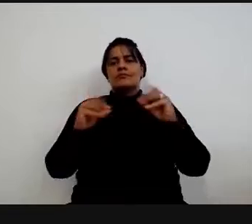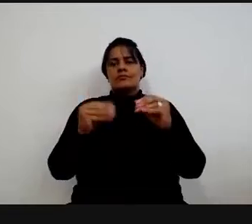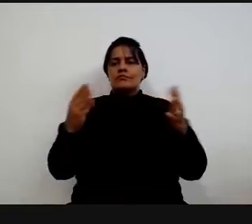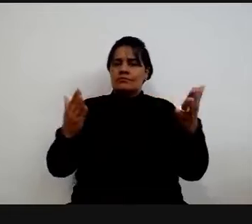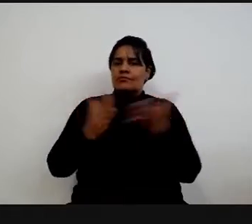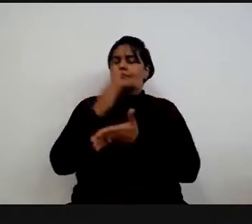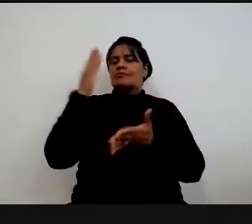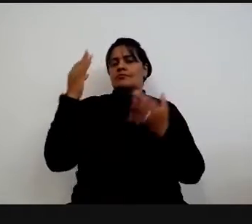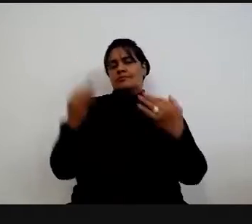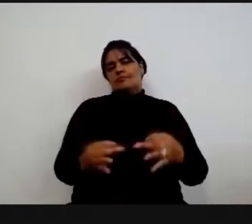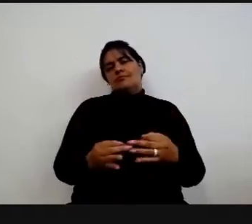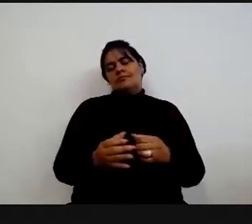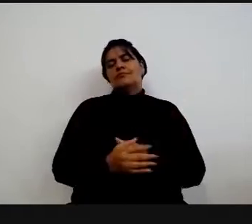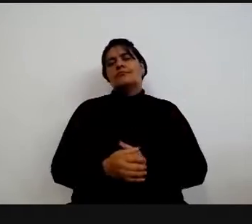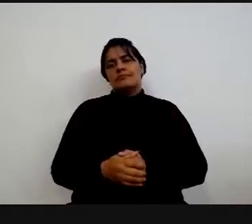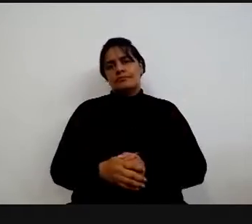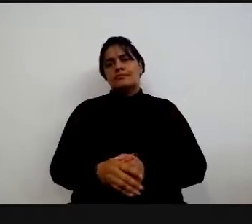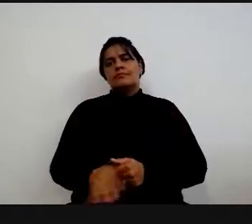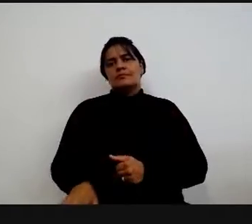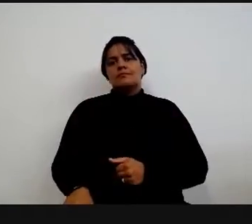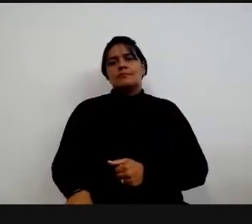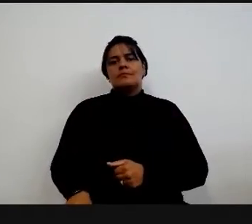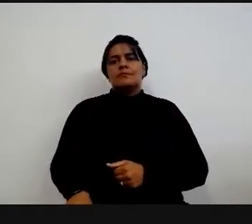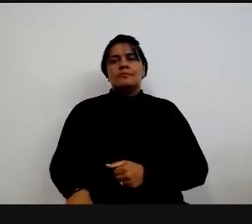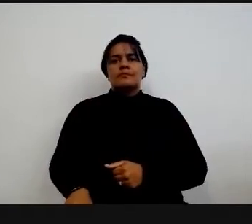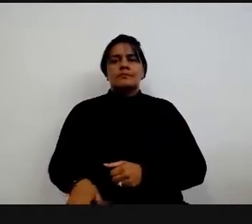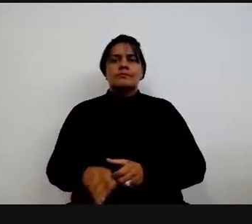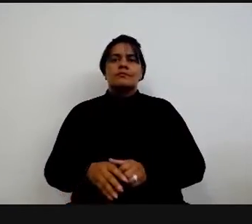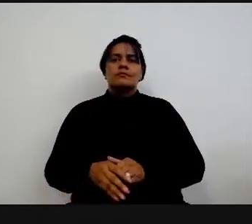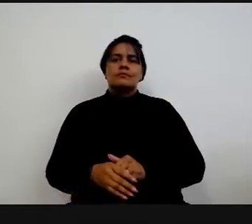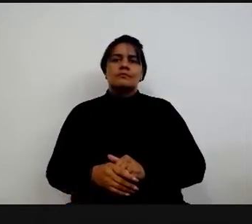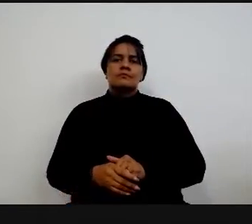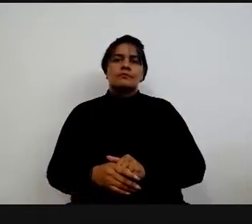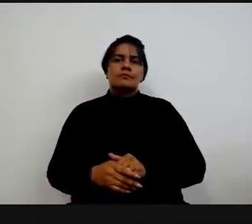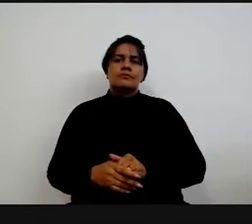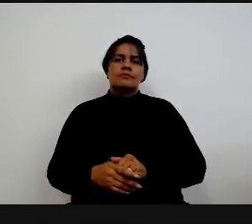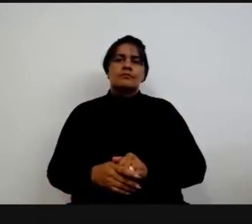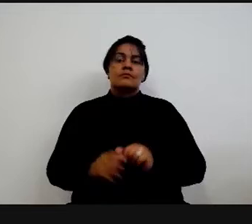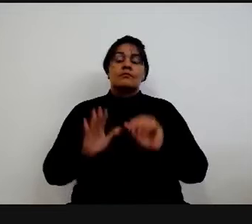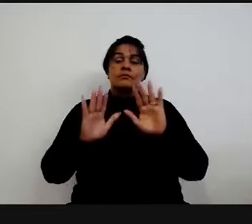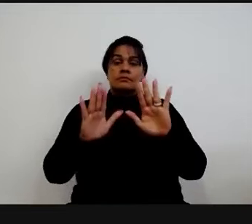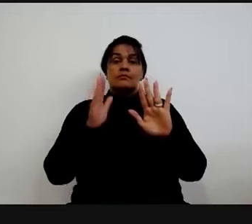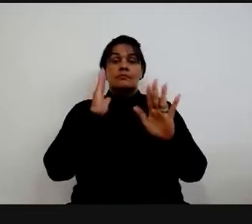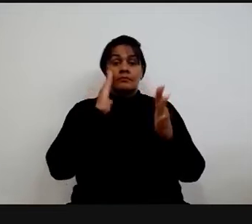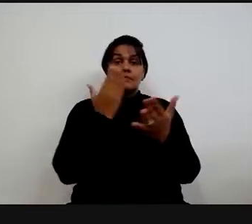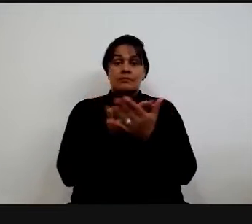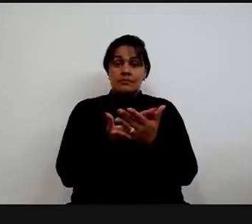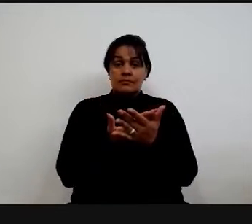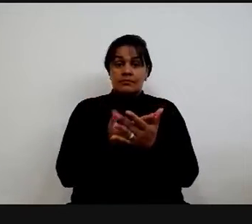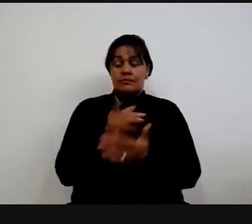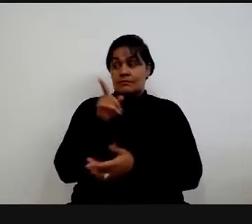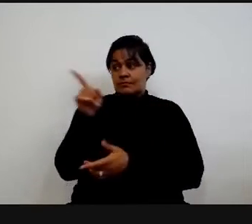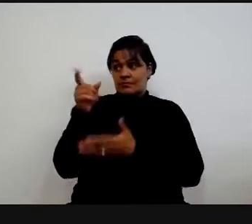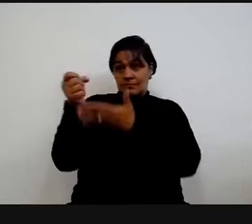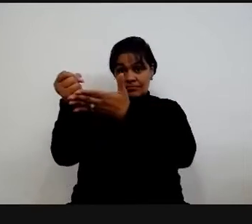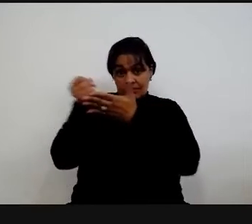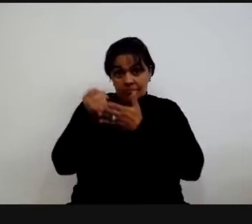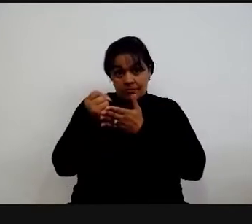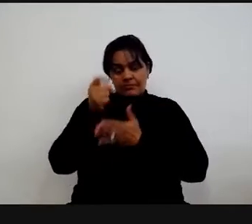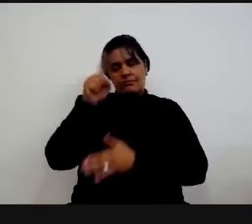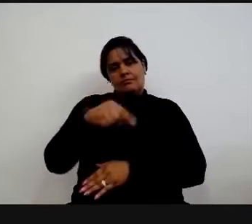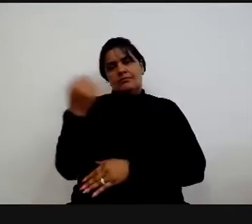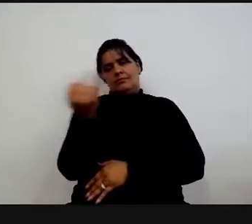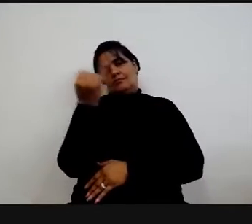possa ter o produto, enfim, realizado, né? Mas, enfim, eu acredito que, nesse caso, a cooperação